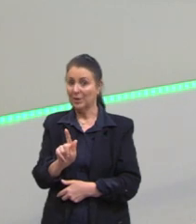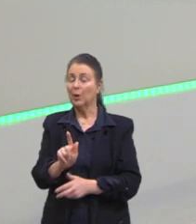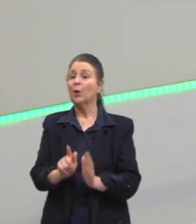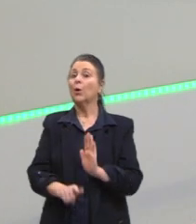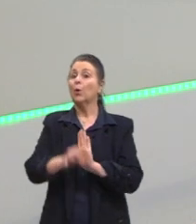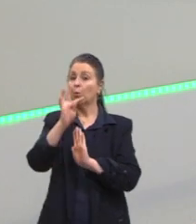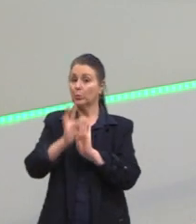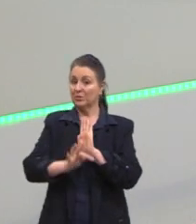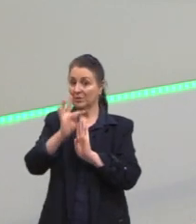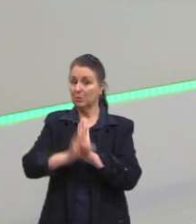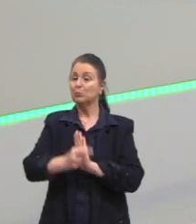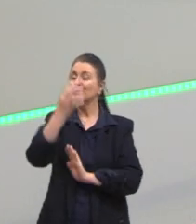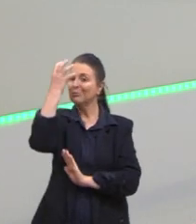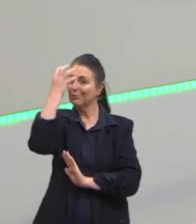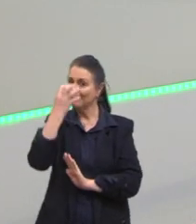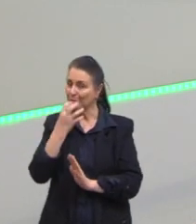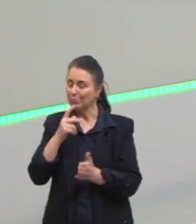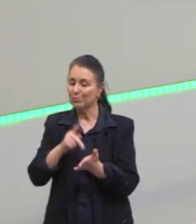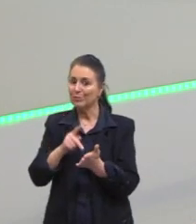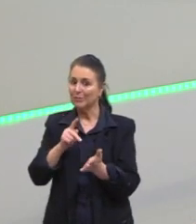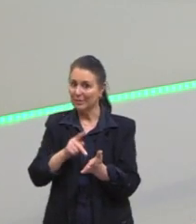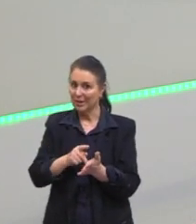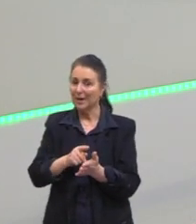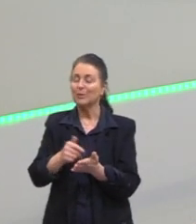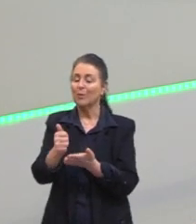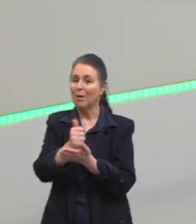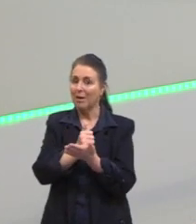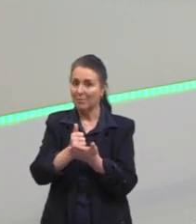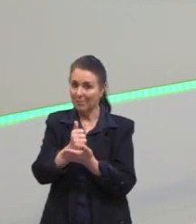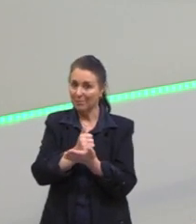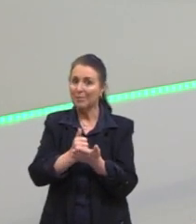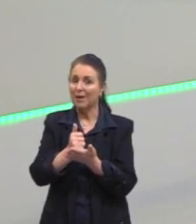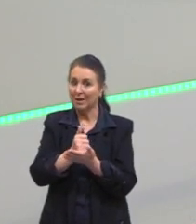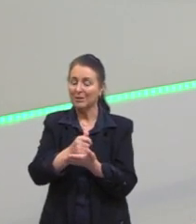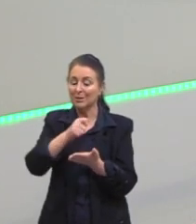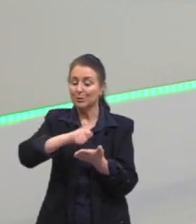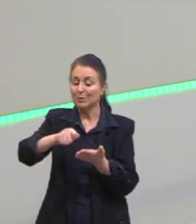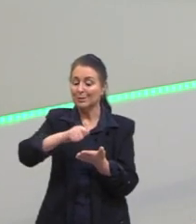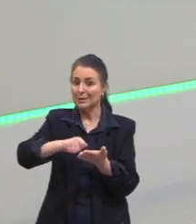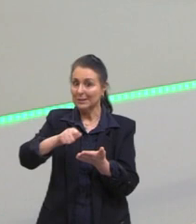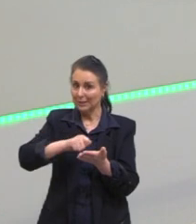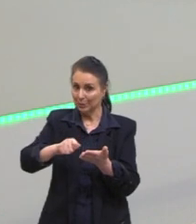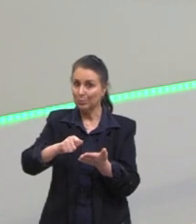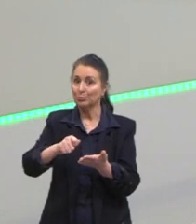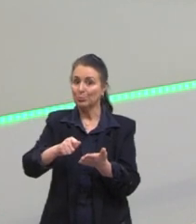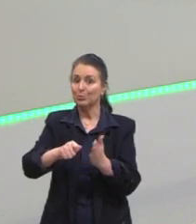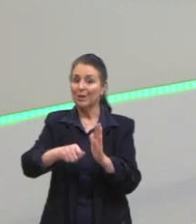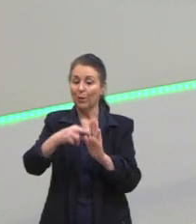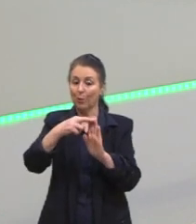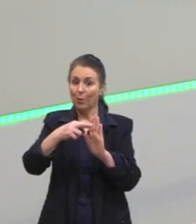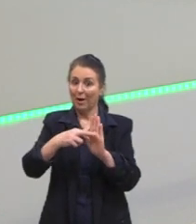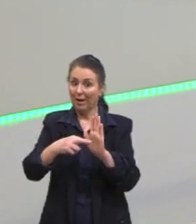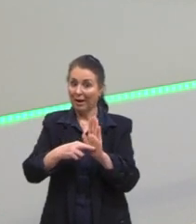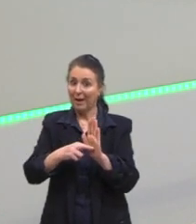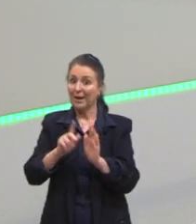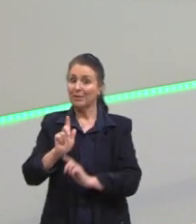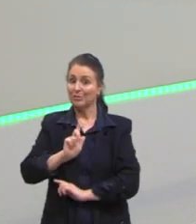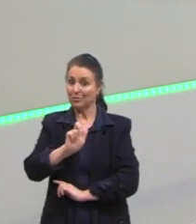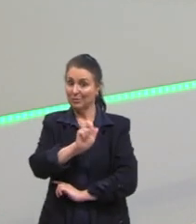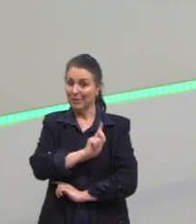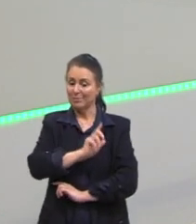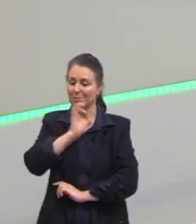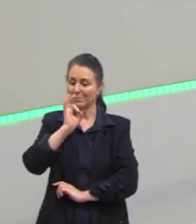são sérios, eles são fundamentados e eles são escritos de maneira correta, porque eles são feitos